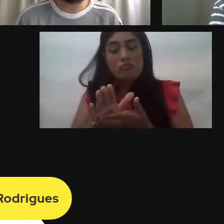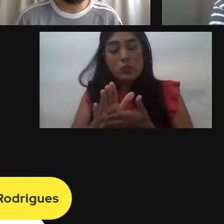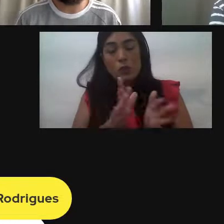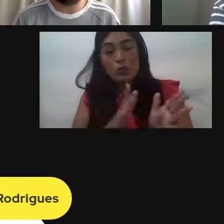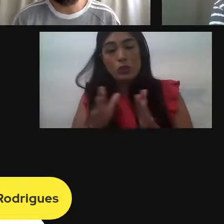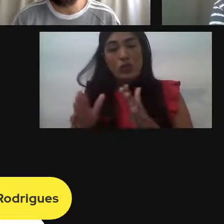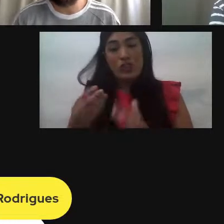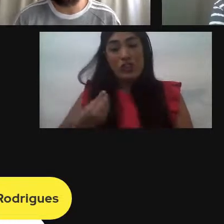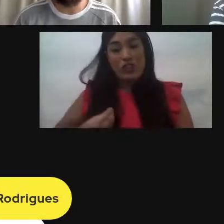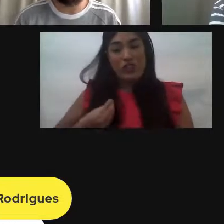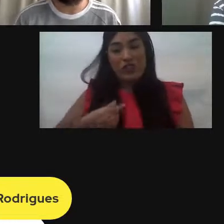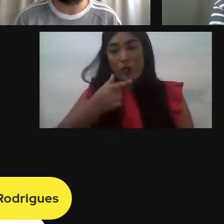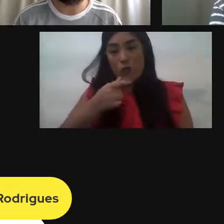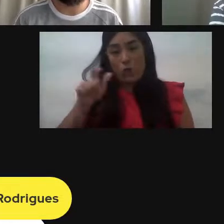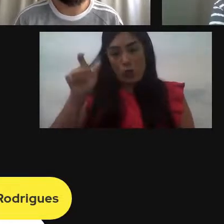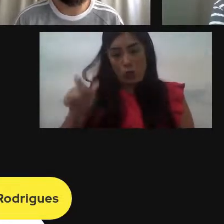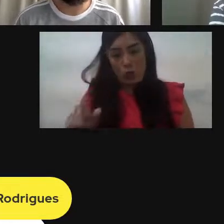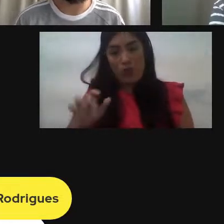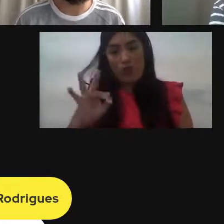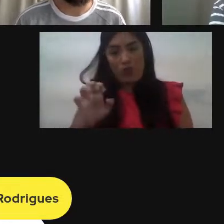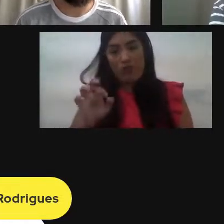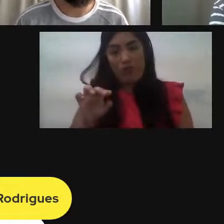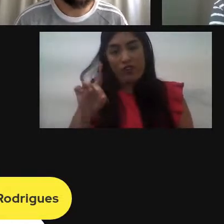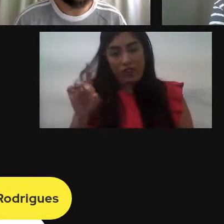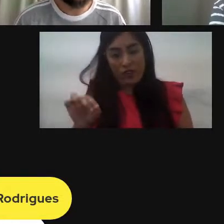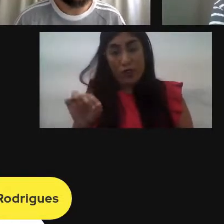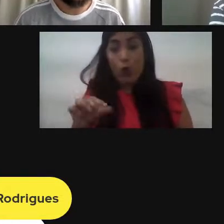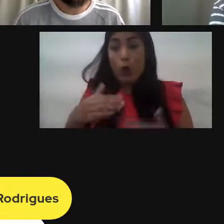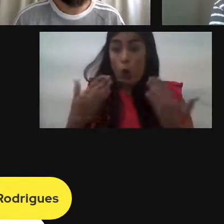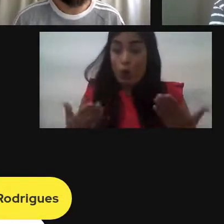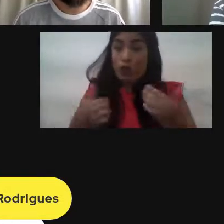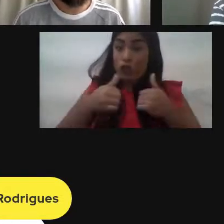publicou aproximadamente 400 textos em vida.